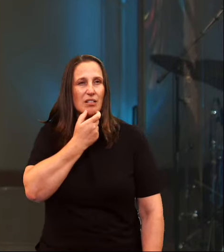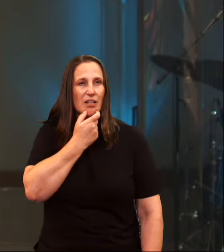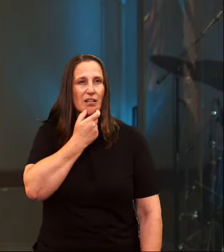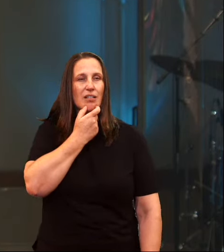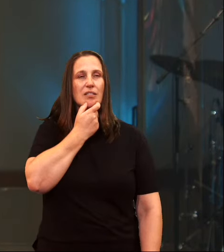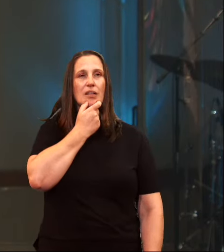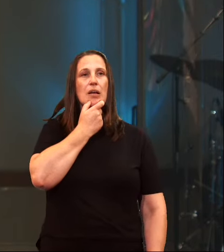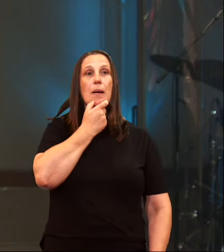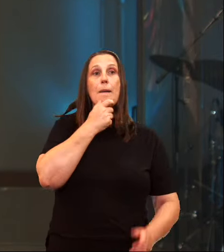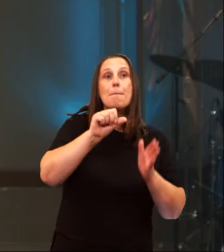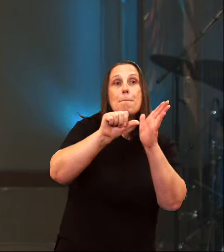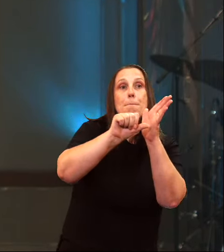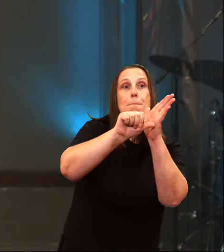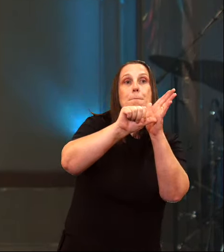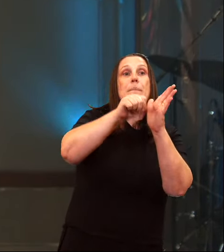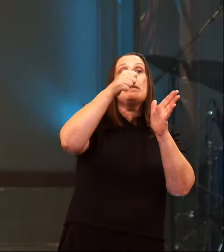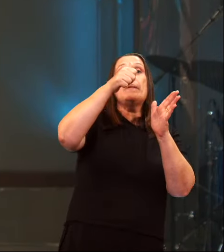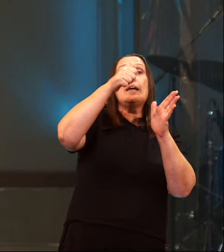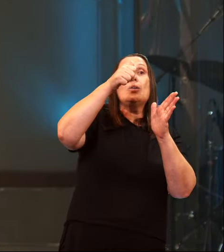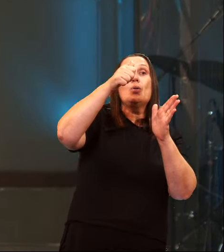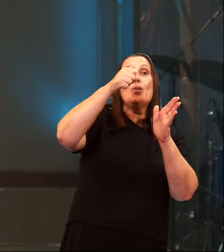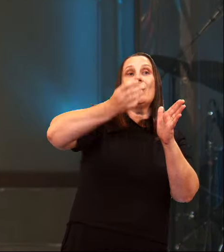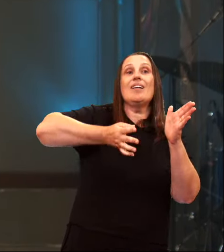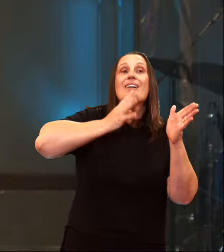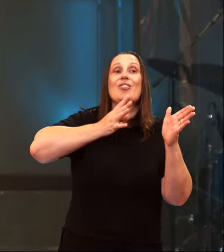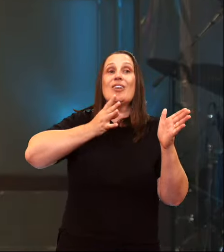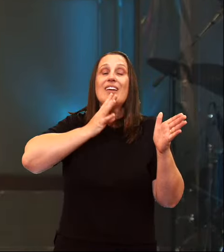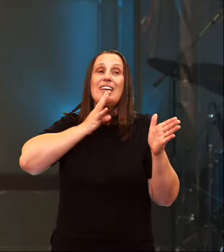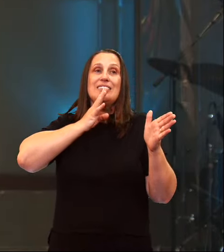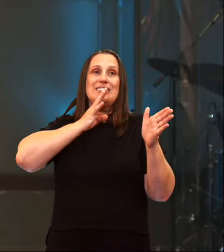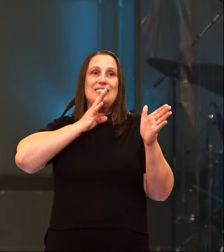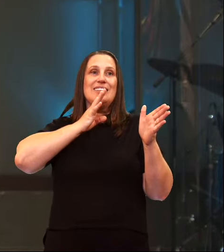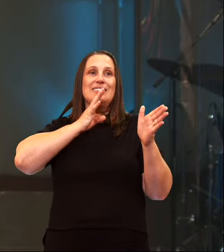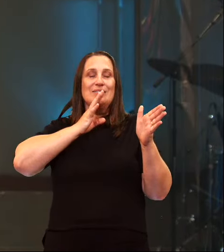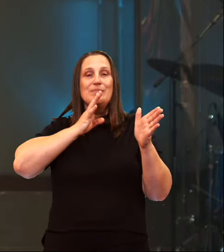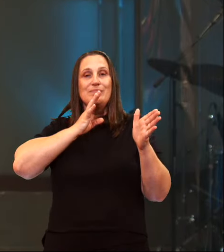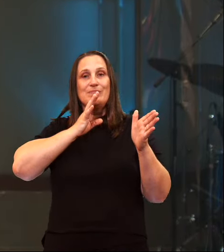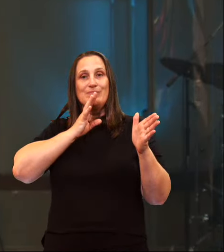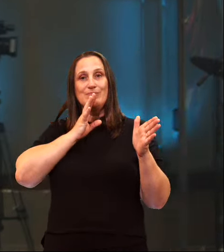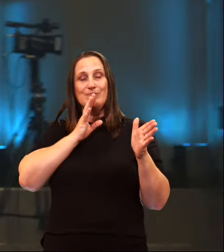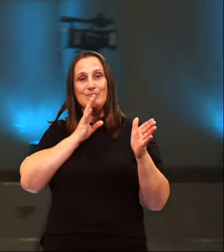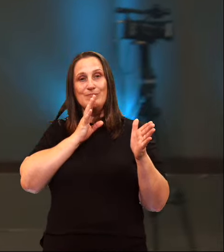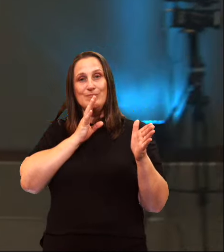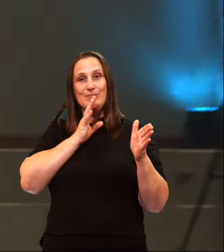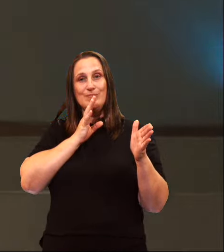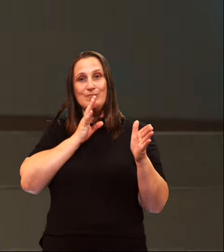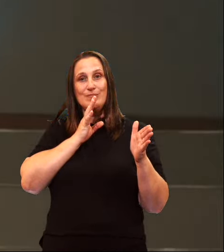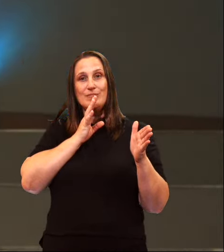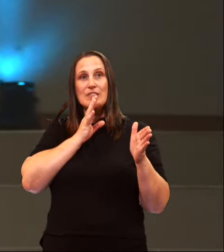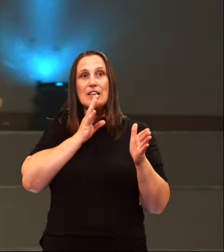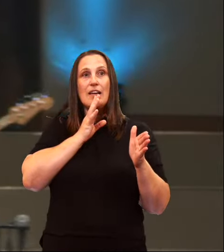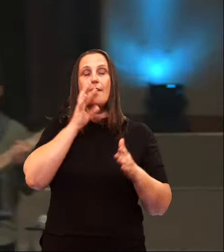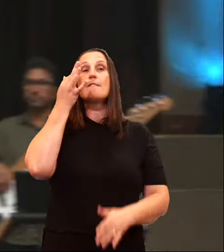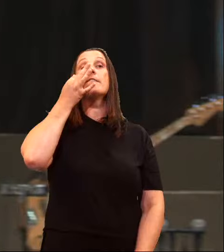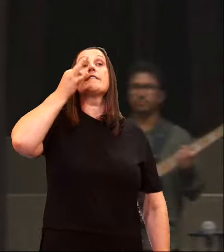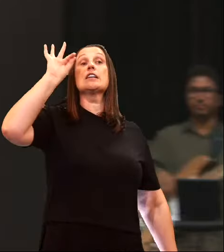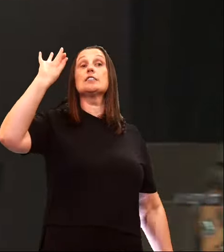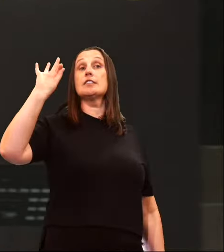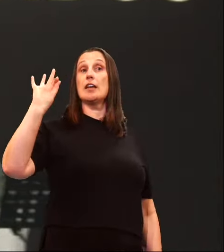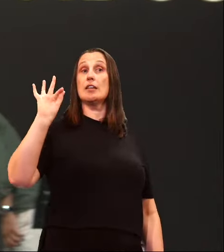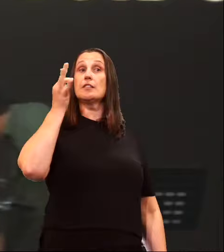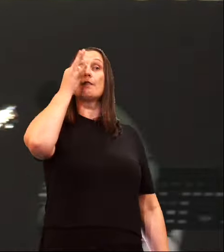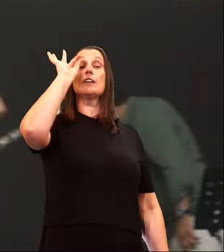Primeiro, reconheça: Deus fez, os outros fizeram, seja agradecido. Em francês ou